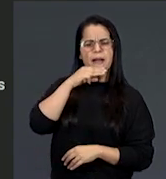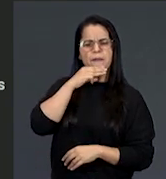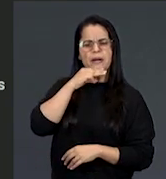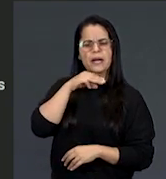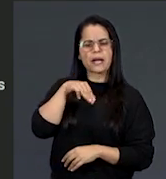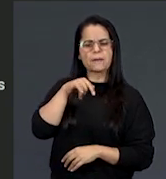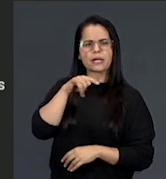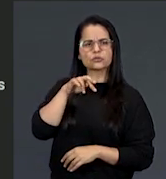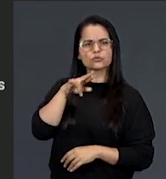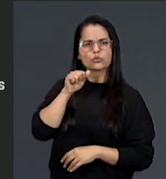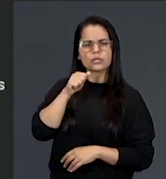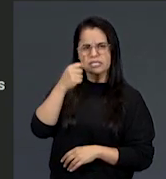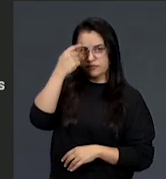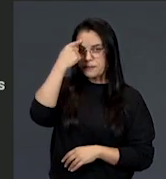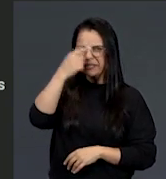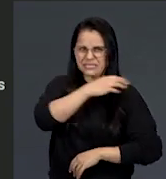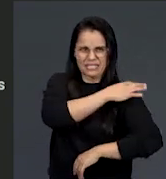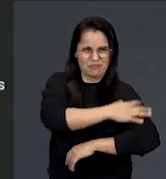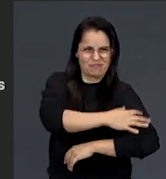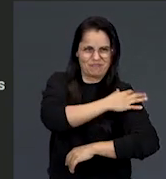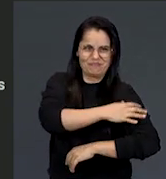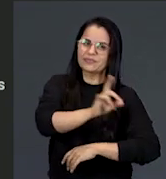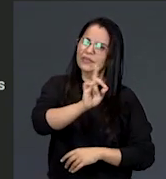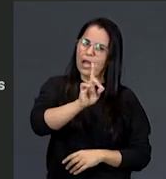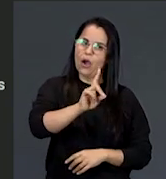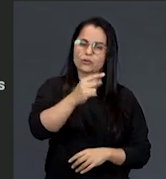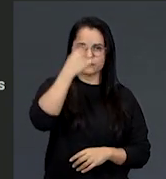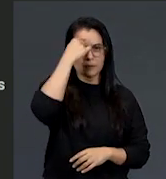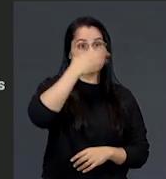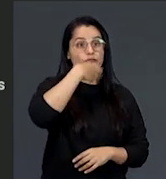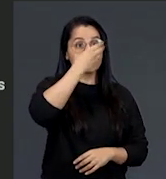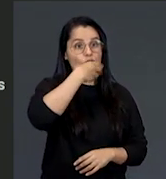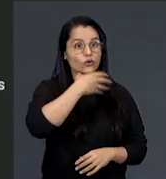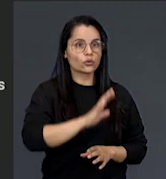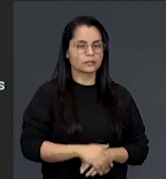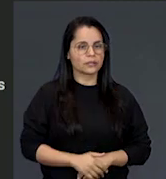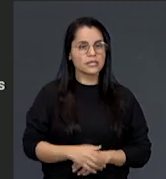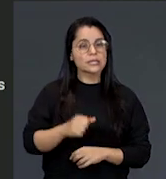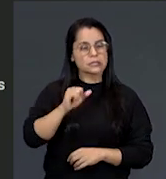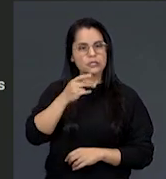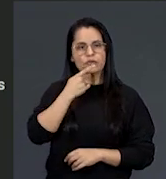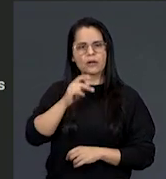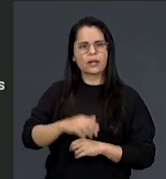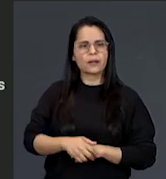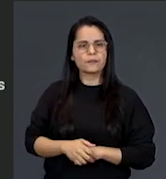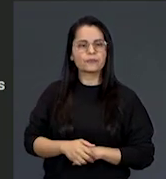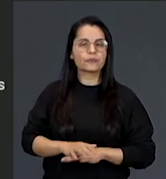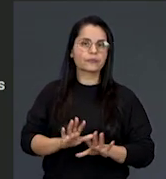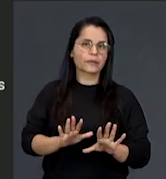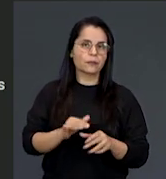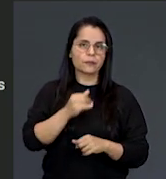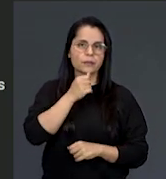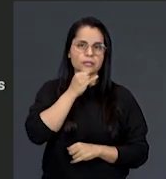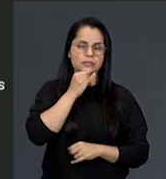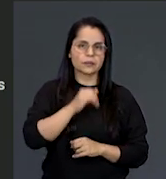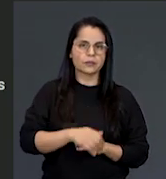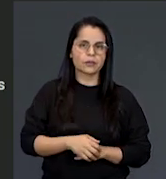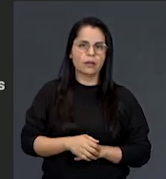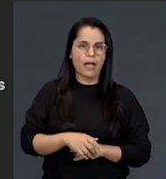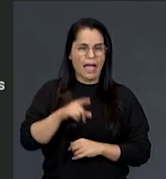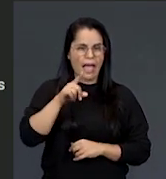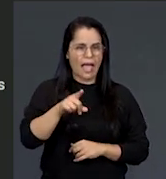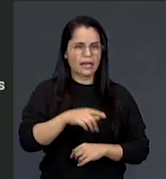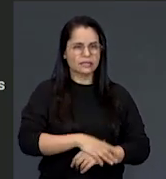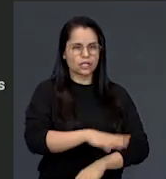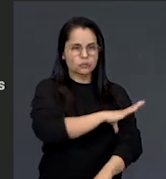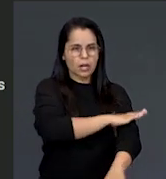nenhuma pessoa vai pensar numa manga da blusa. Se eu falar assim, olha, a blusa se eu falar assim, olha, ela está de